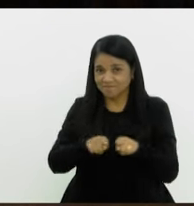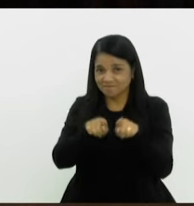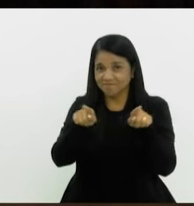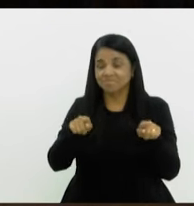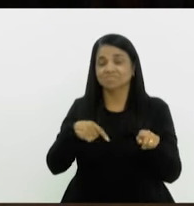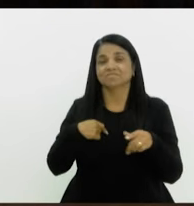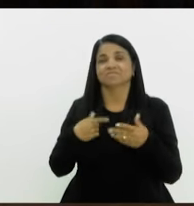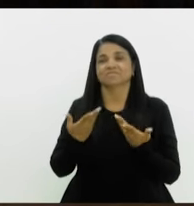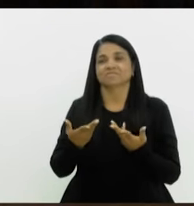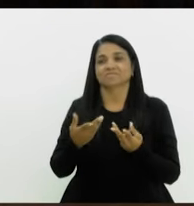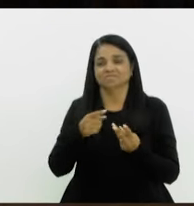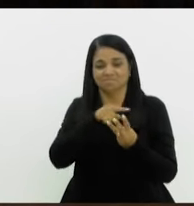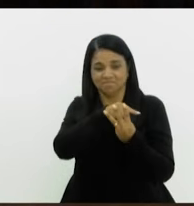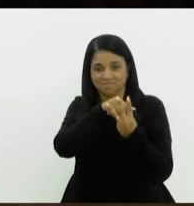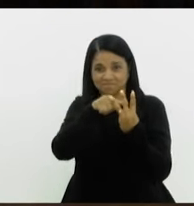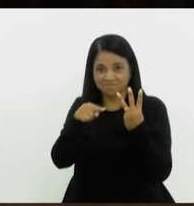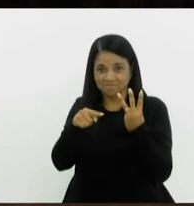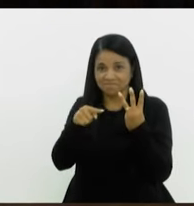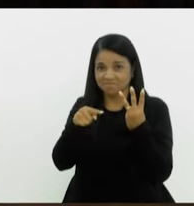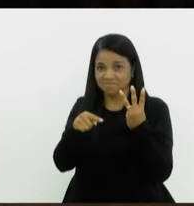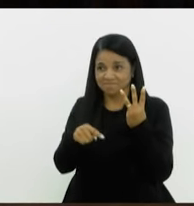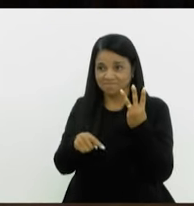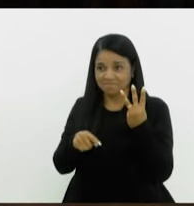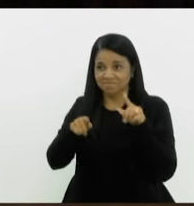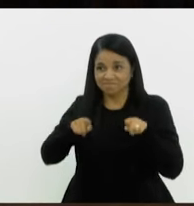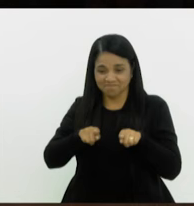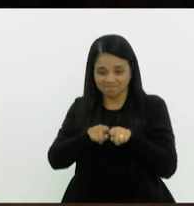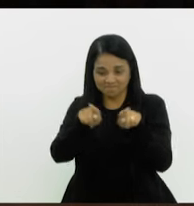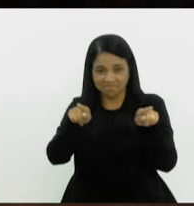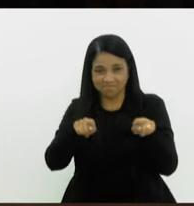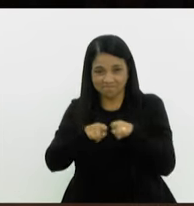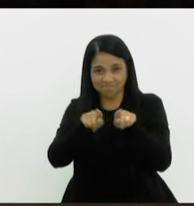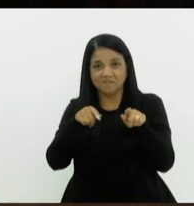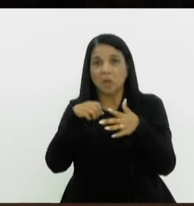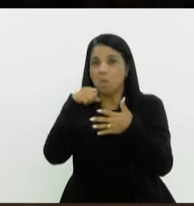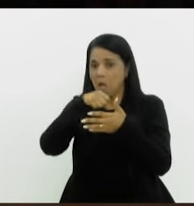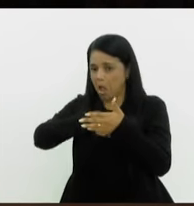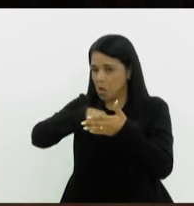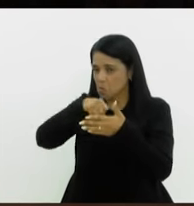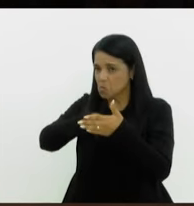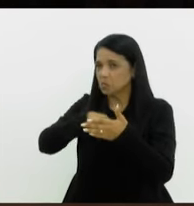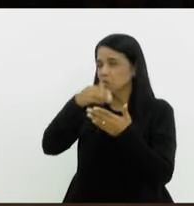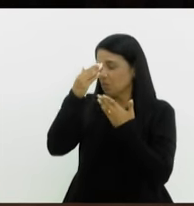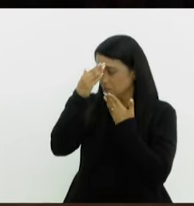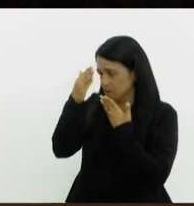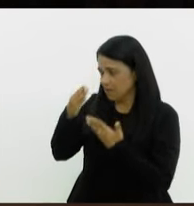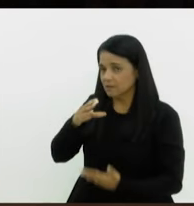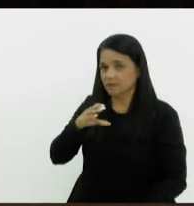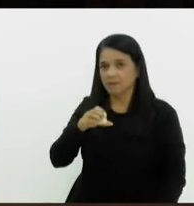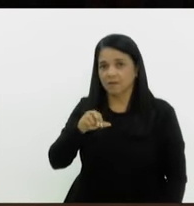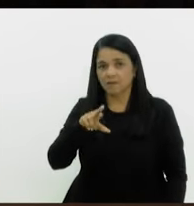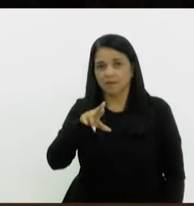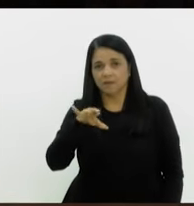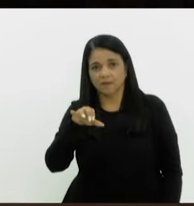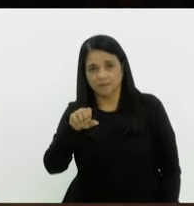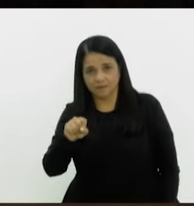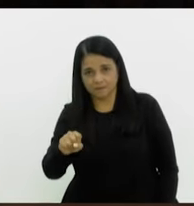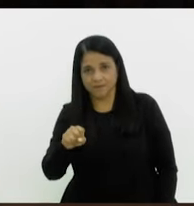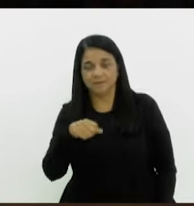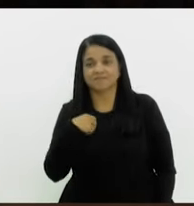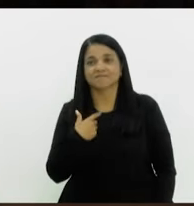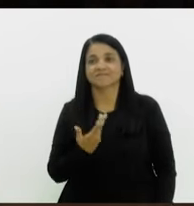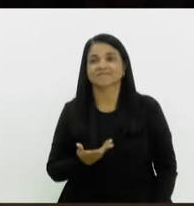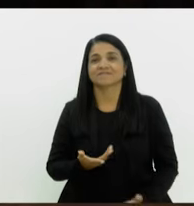prestigiando né que que a gente também sabe que é uma lutadora obrigada tá Cris e tantas outras